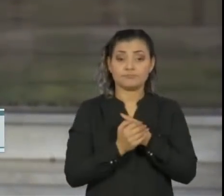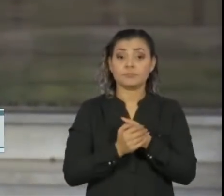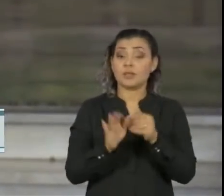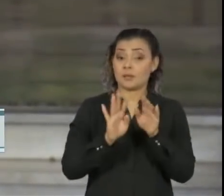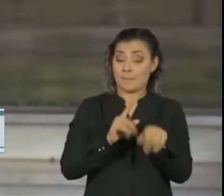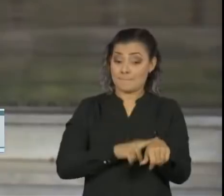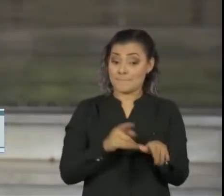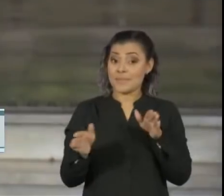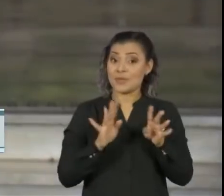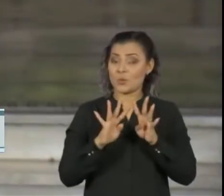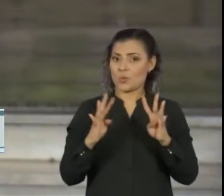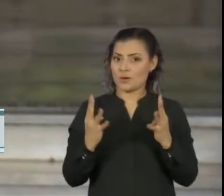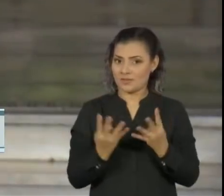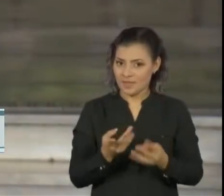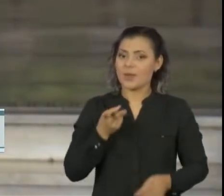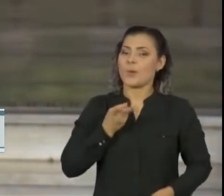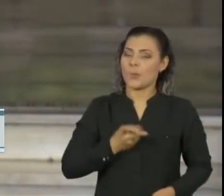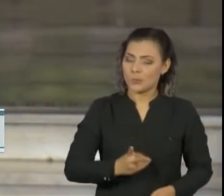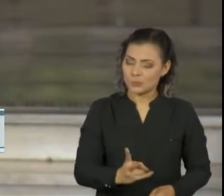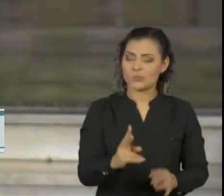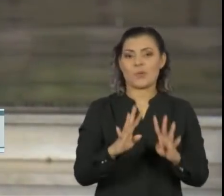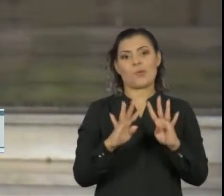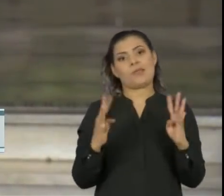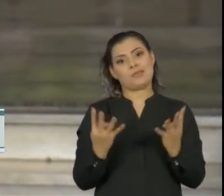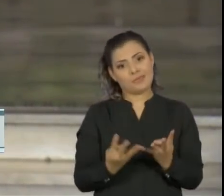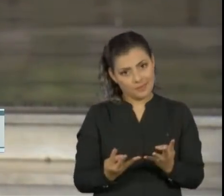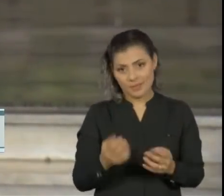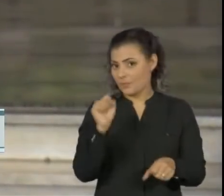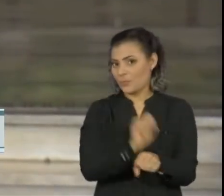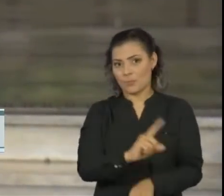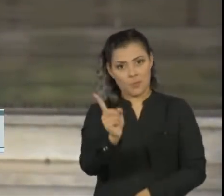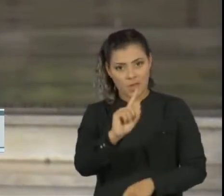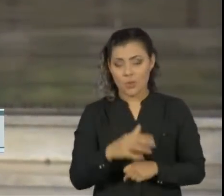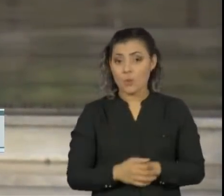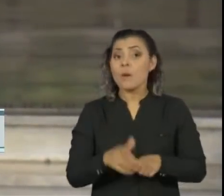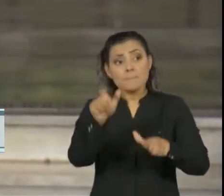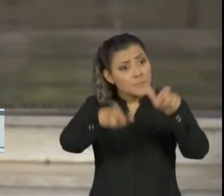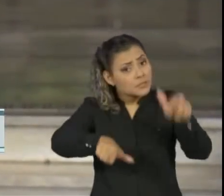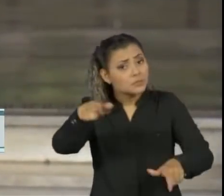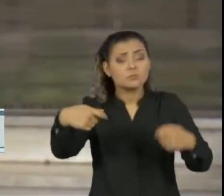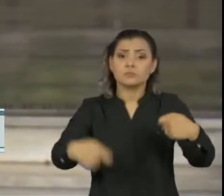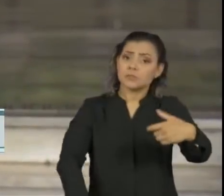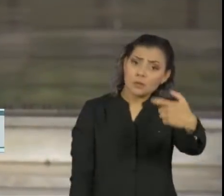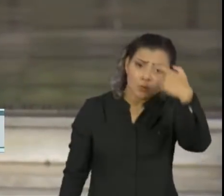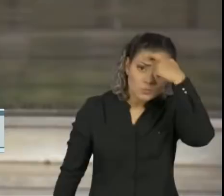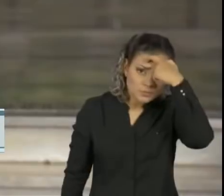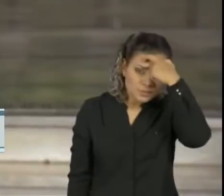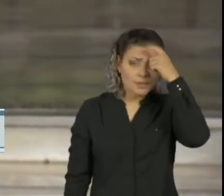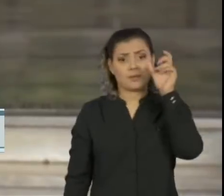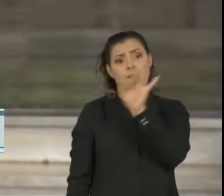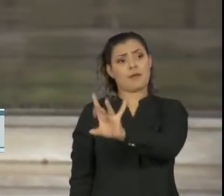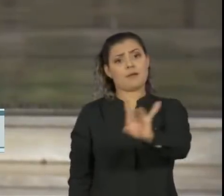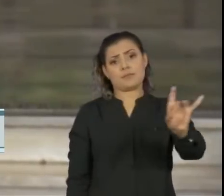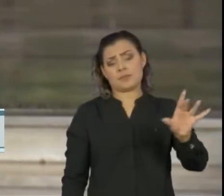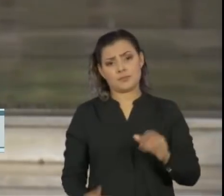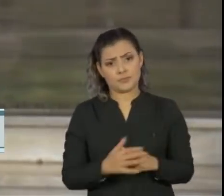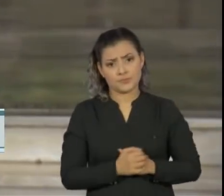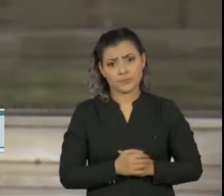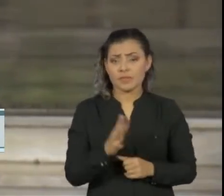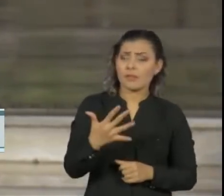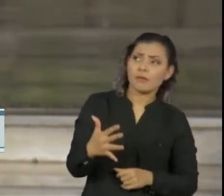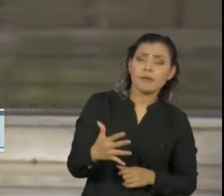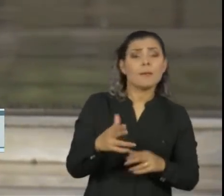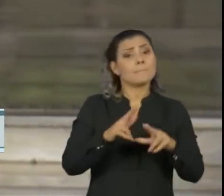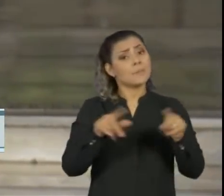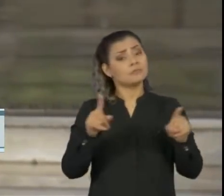volto a repetir, nós estamos em quarentena, que as pessoas tenham consciência individual, não é razoável